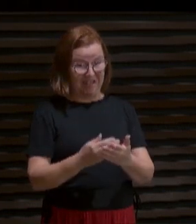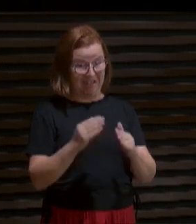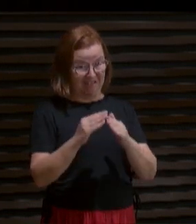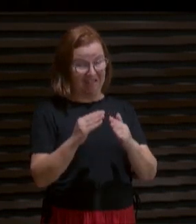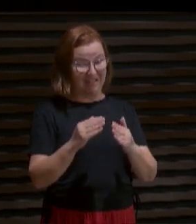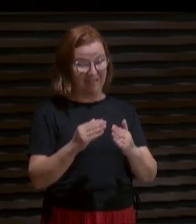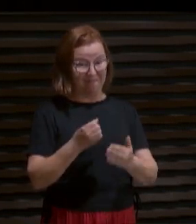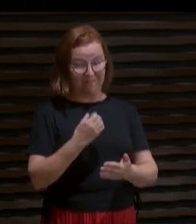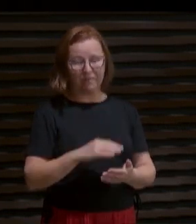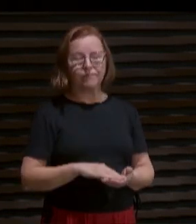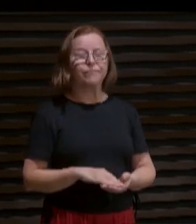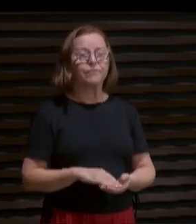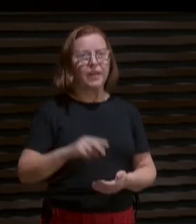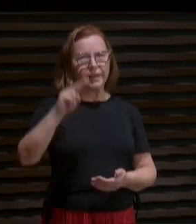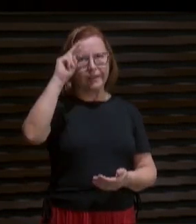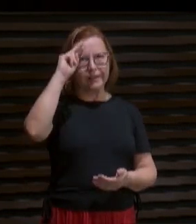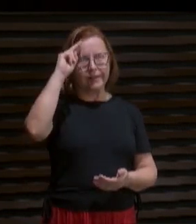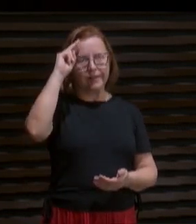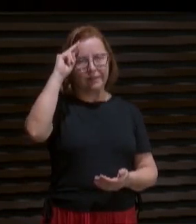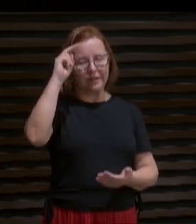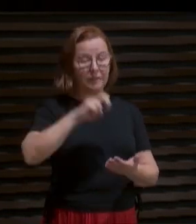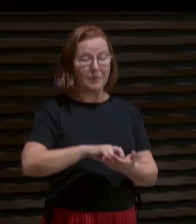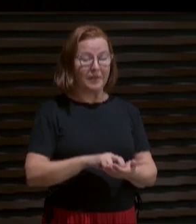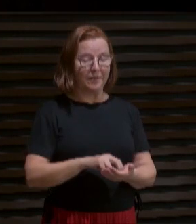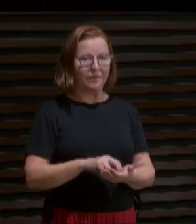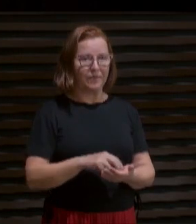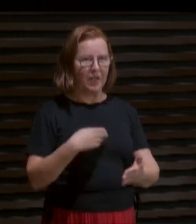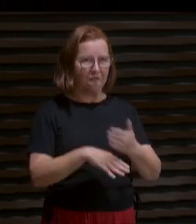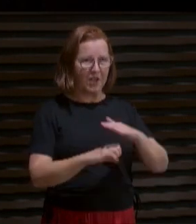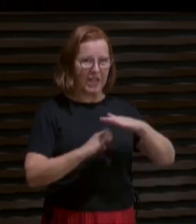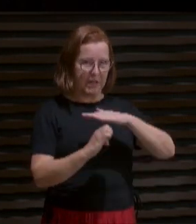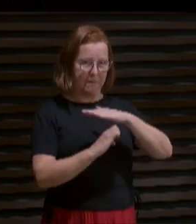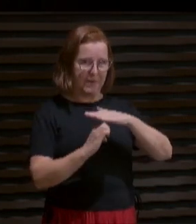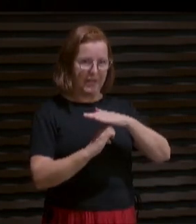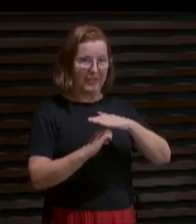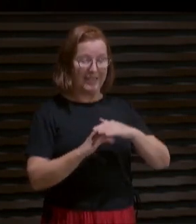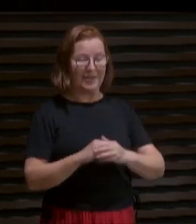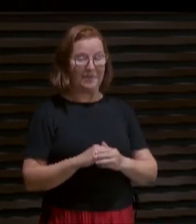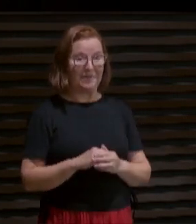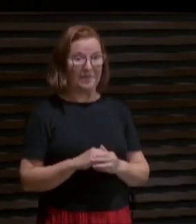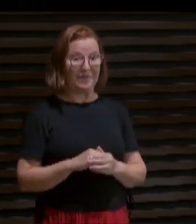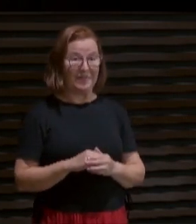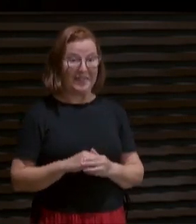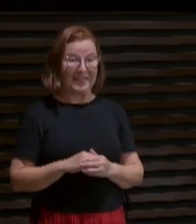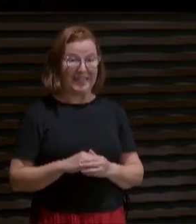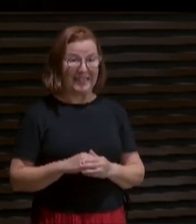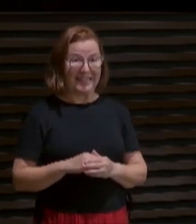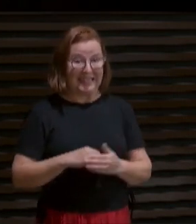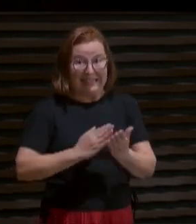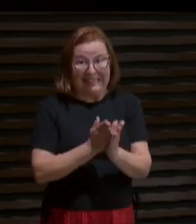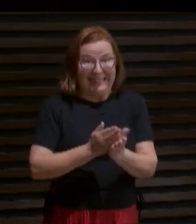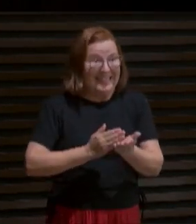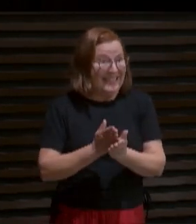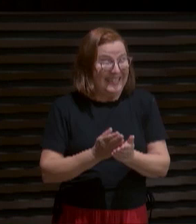Na segunda-feira, bem cedo, lá estava na empresa, já ansioso para encontrar com o dono,